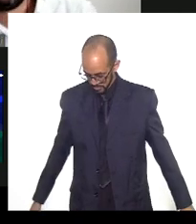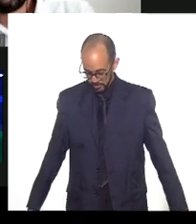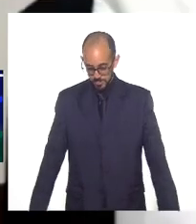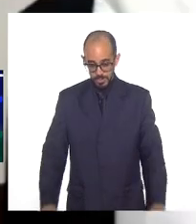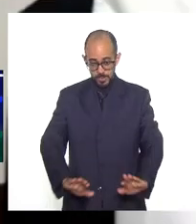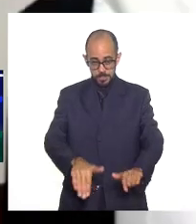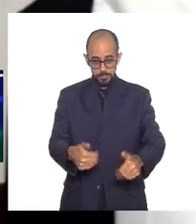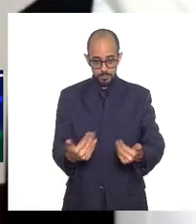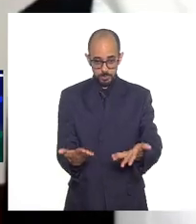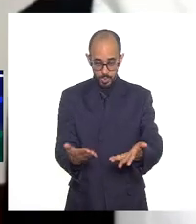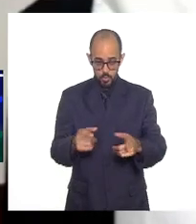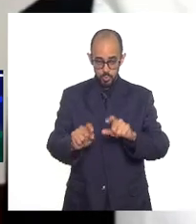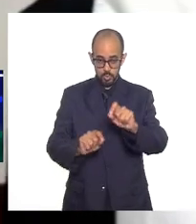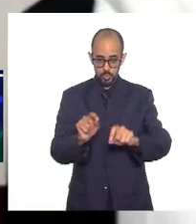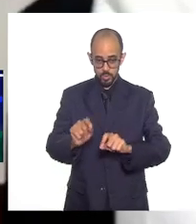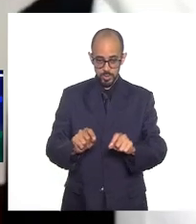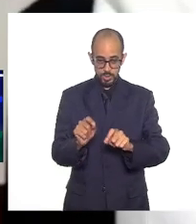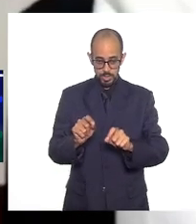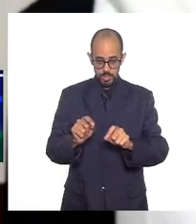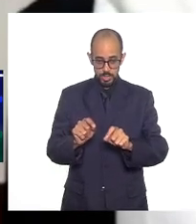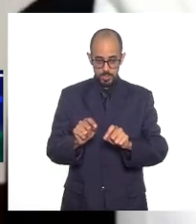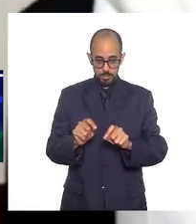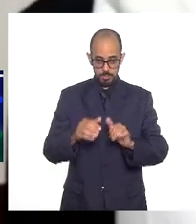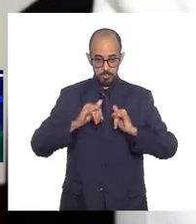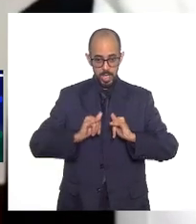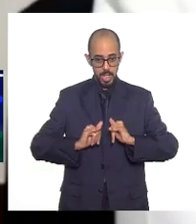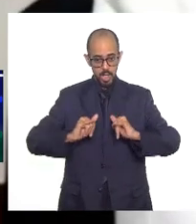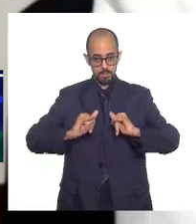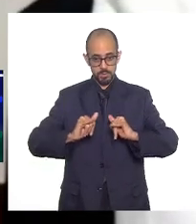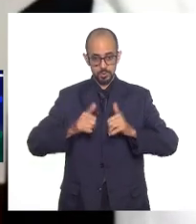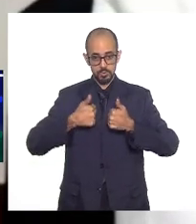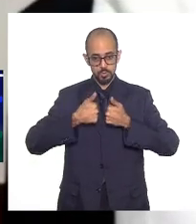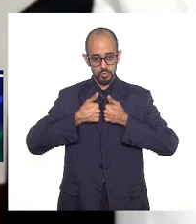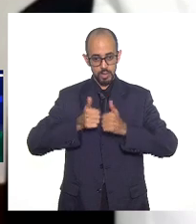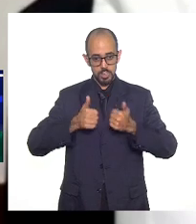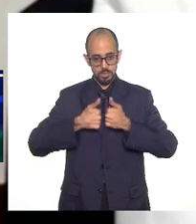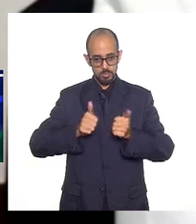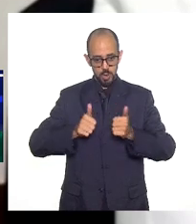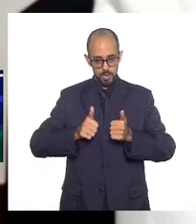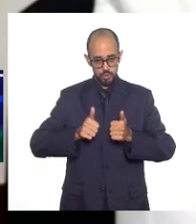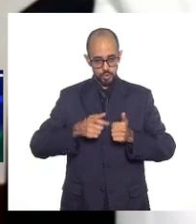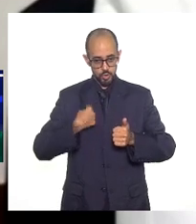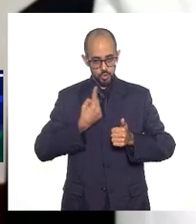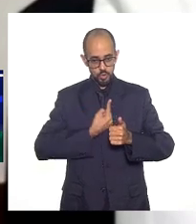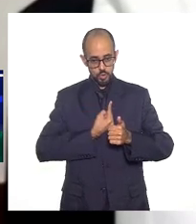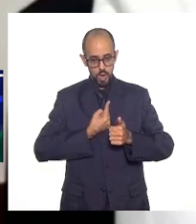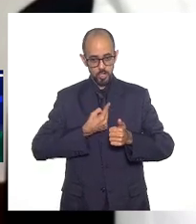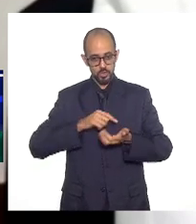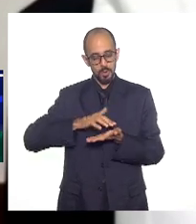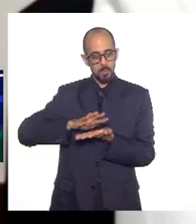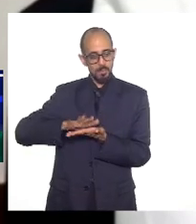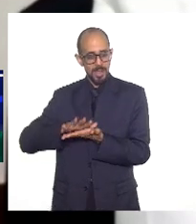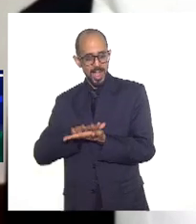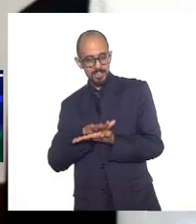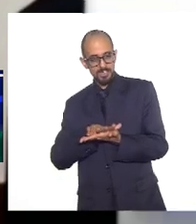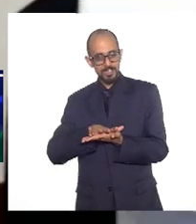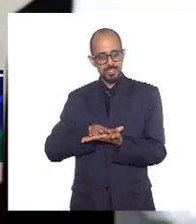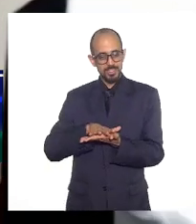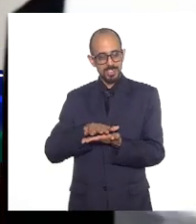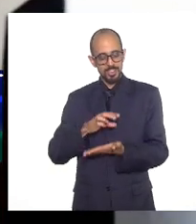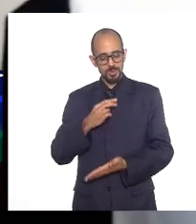Então, vamos lá. Para emitir parecer pela Comissão de Transporte, o nosso passista de